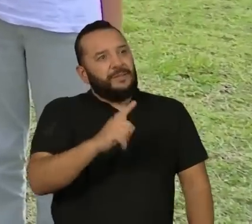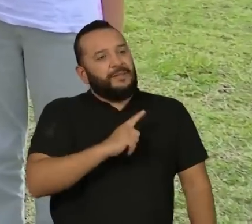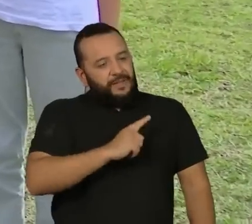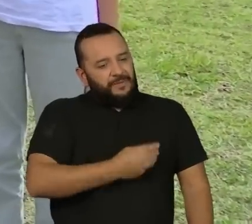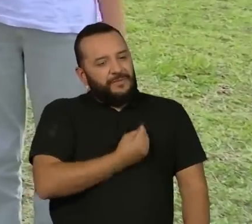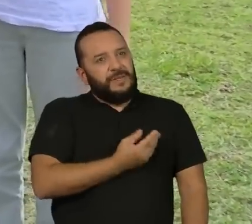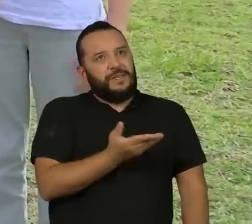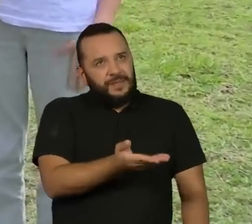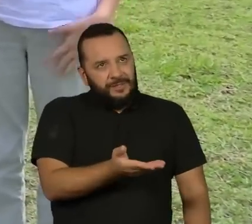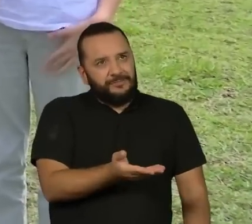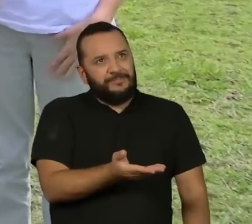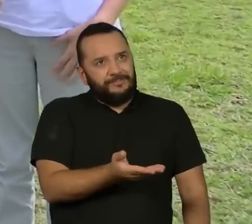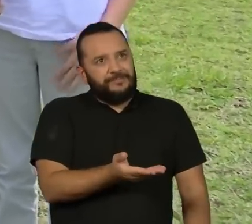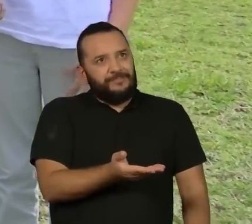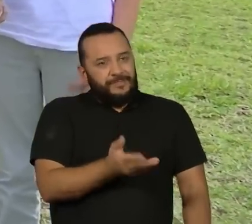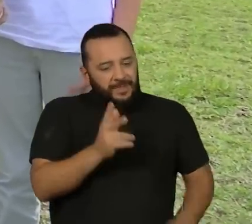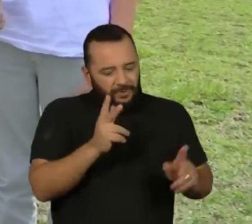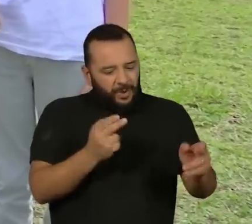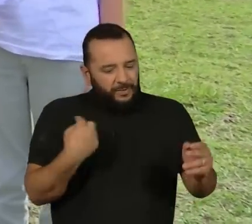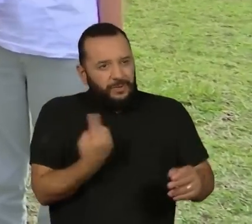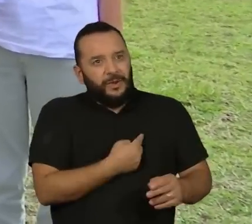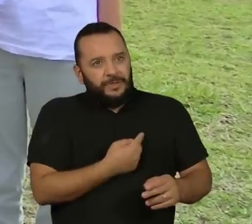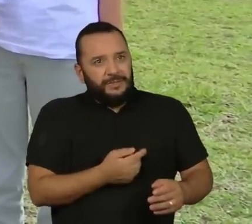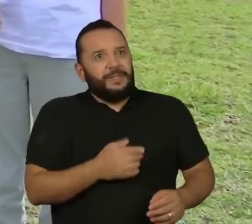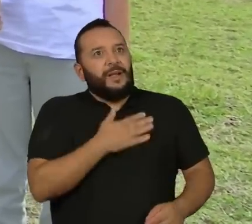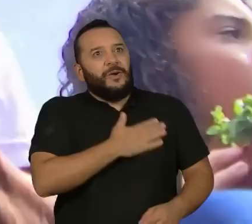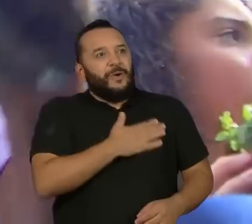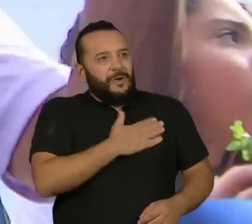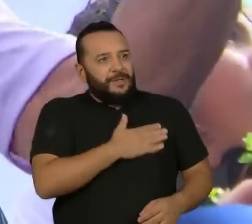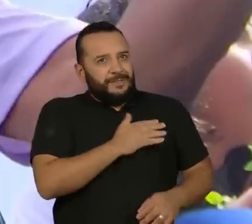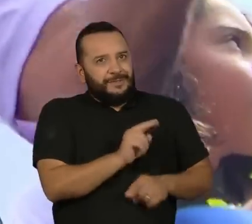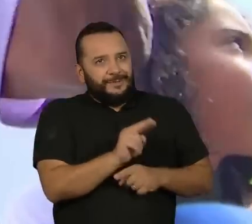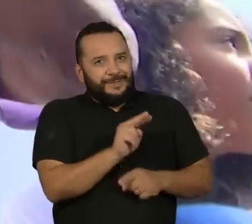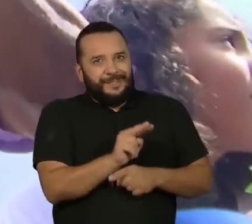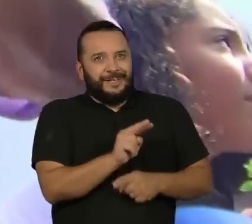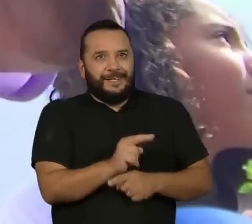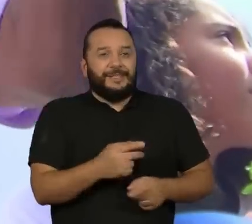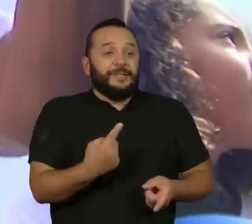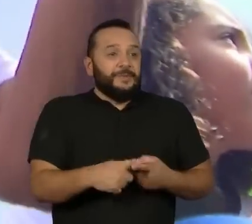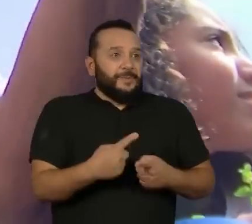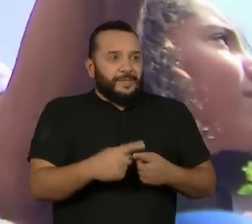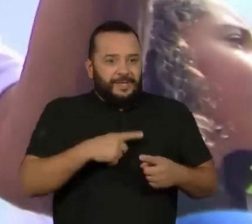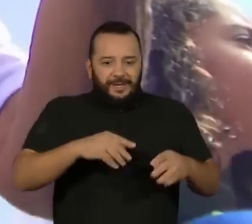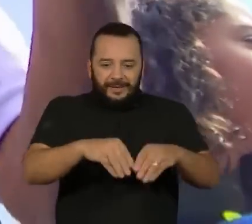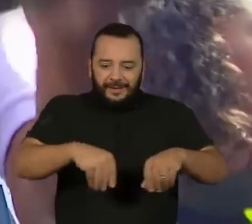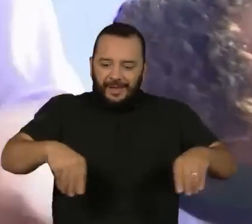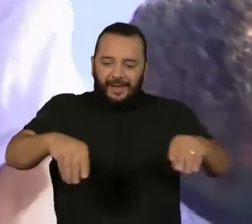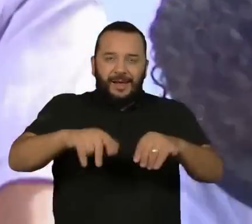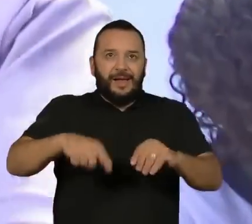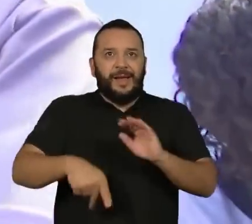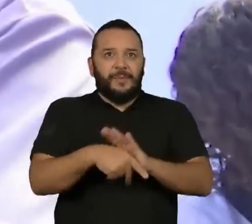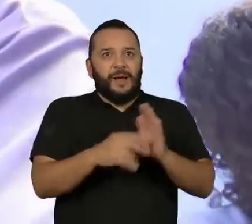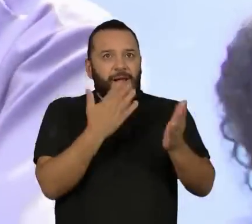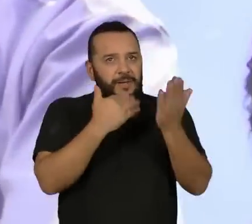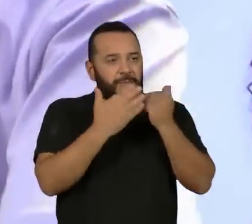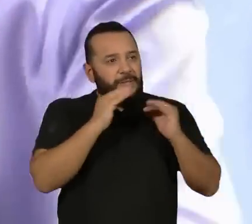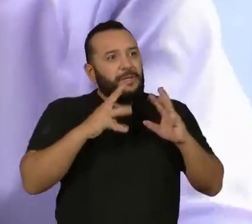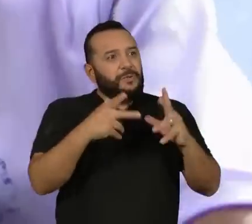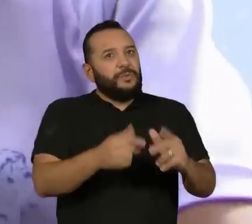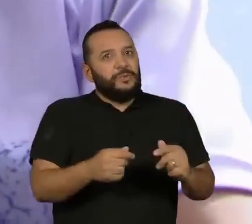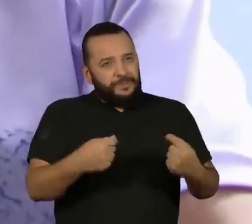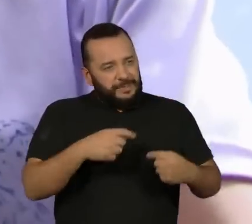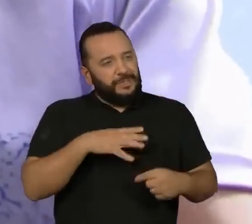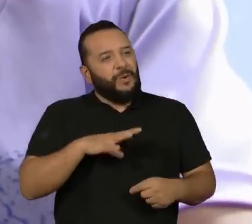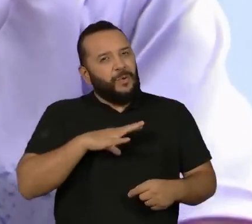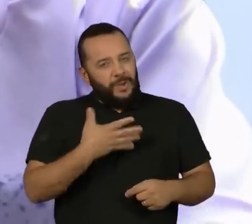vida, né? Como a gente. E elas gostam de cuidado. Porque da terra saem nossos alimentos, sai tudo, né? Sim. Então tem que ter